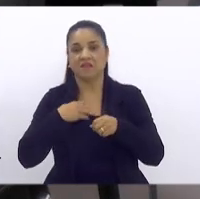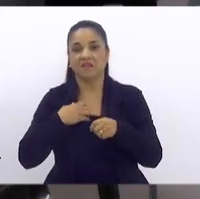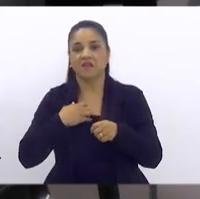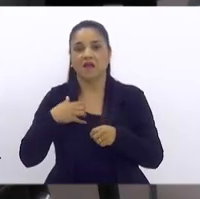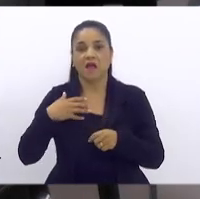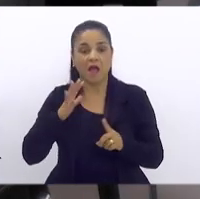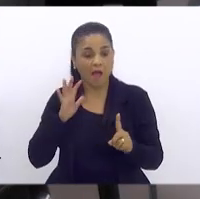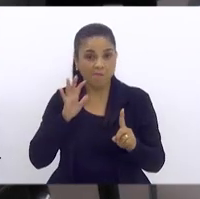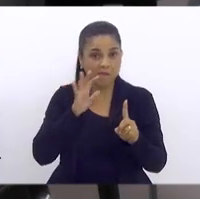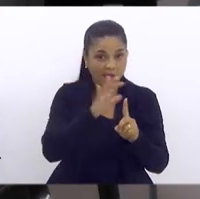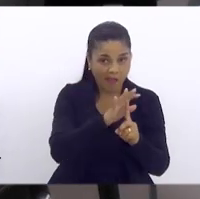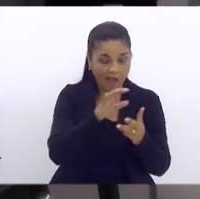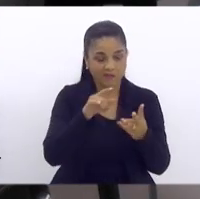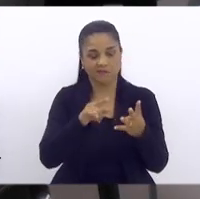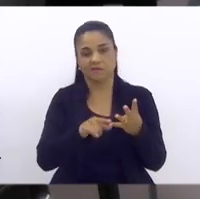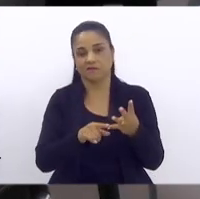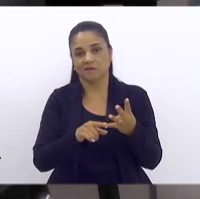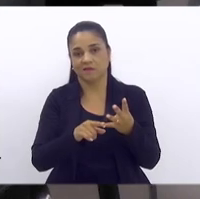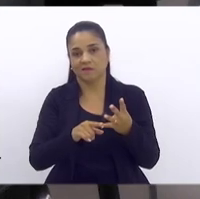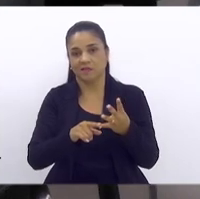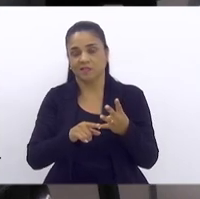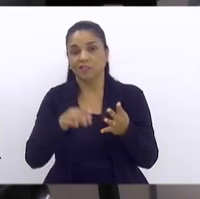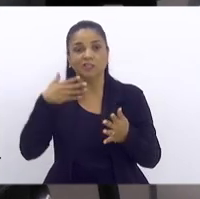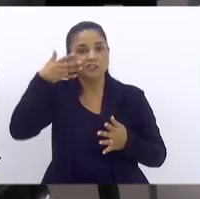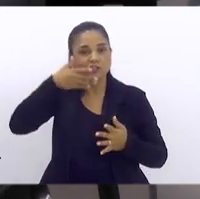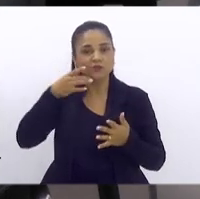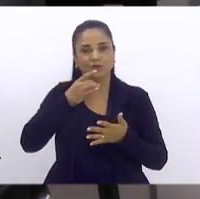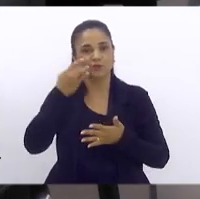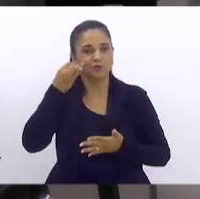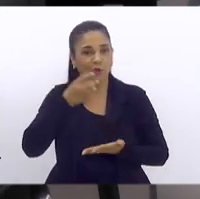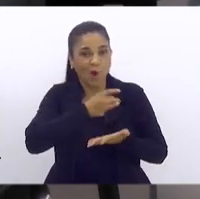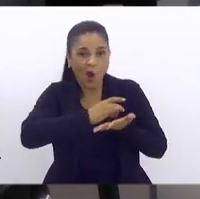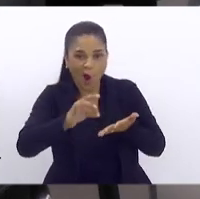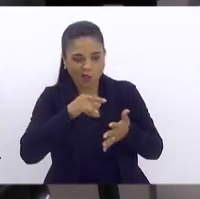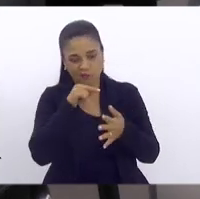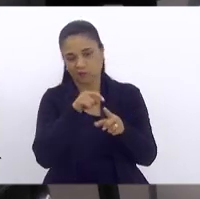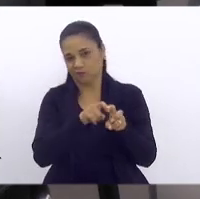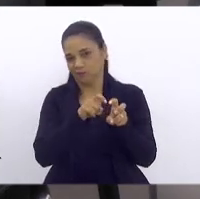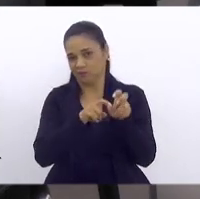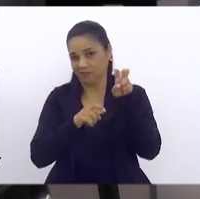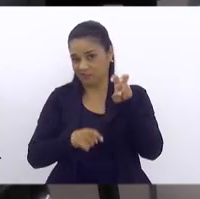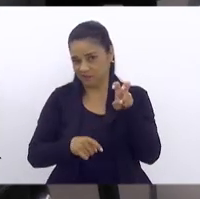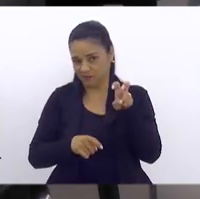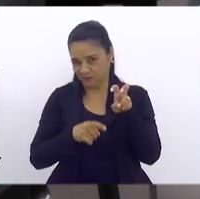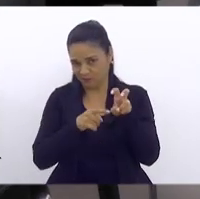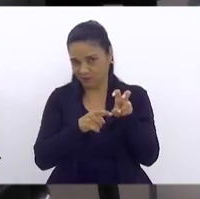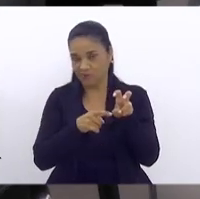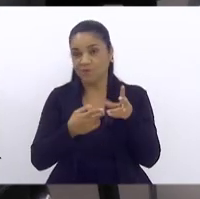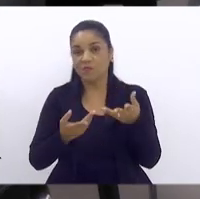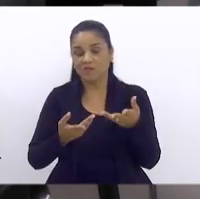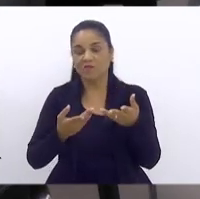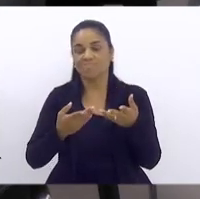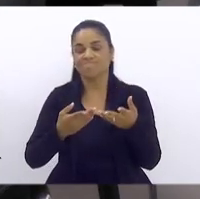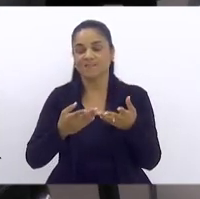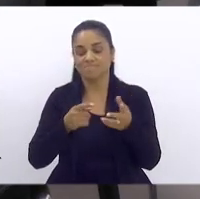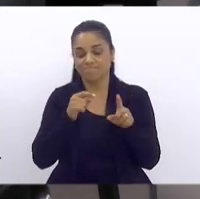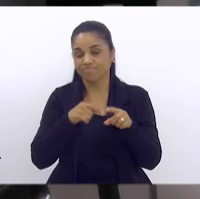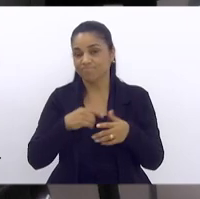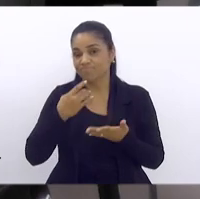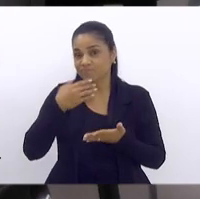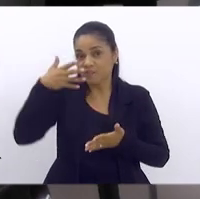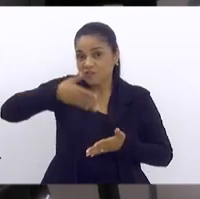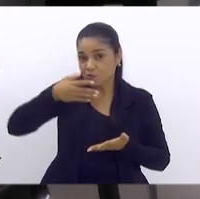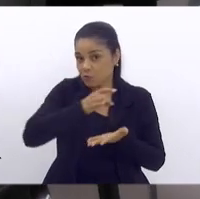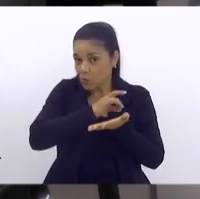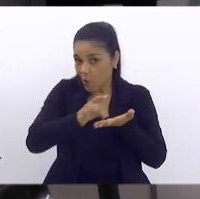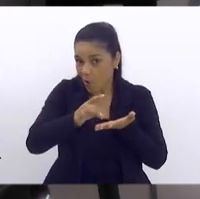o discurso de ódio, ele era o último, digamos assim, na escala, justamente por ele ser muito mais explícito, muito mais intenso, né? E foi justamente o